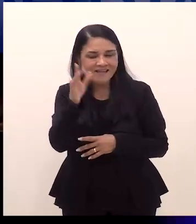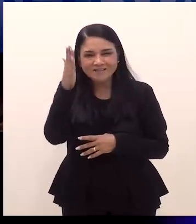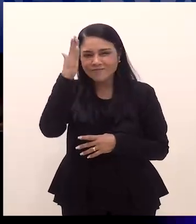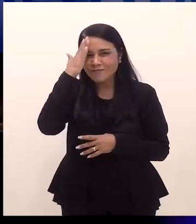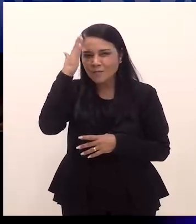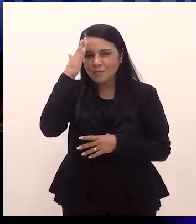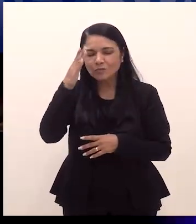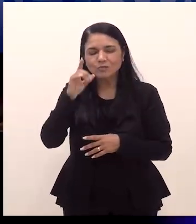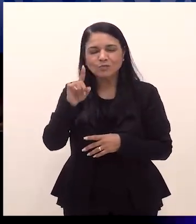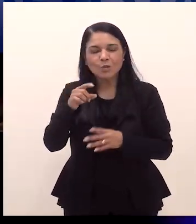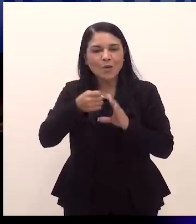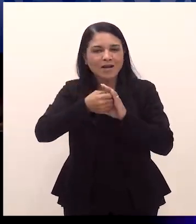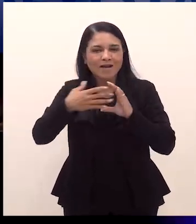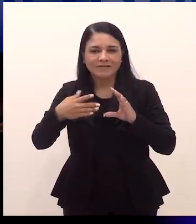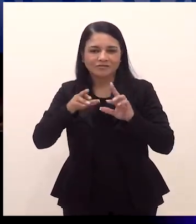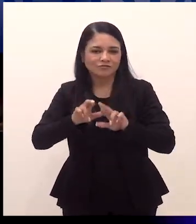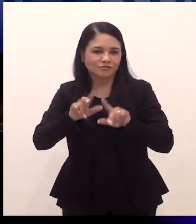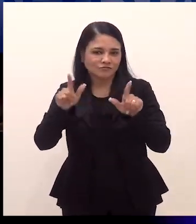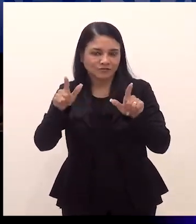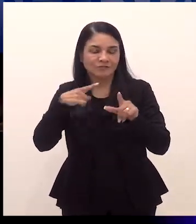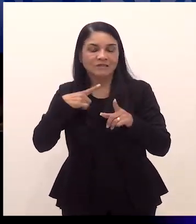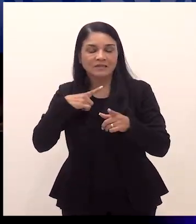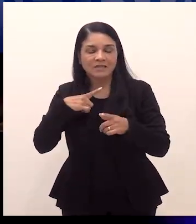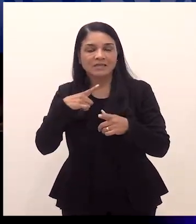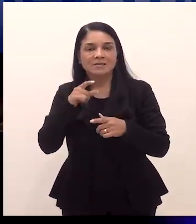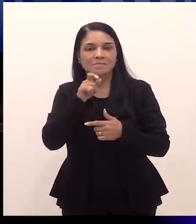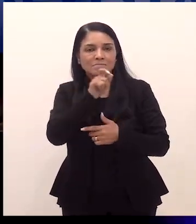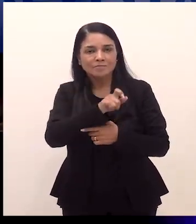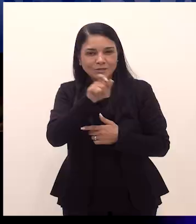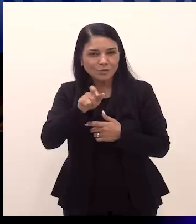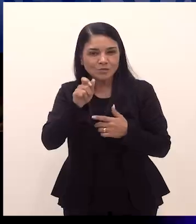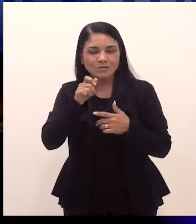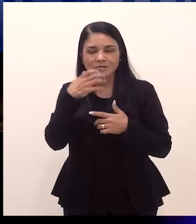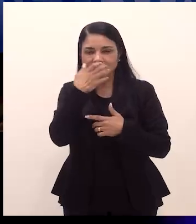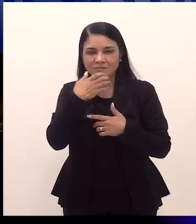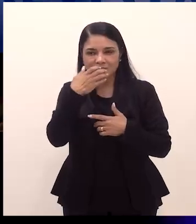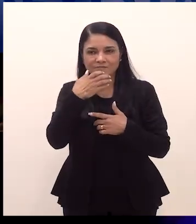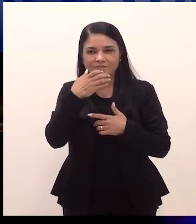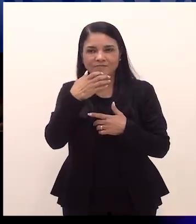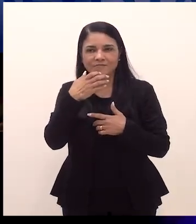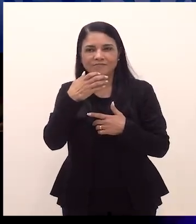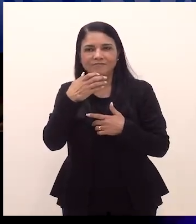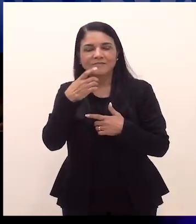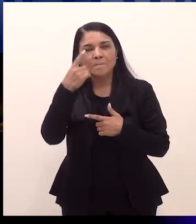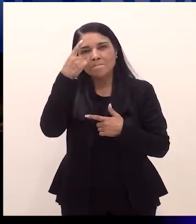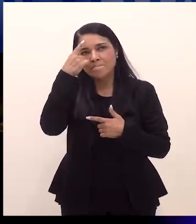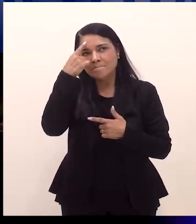um vai ter uma peculiaridade. Tem autores que são mais